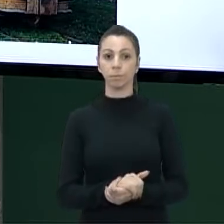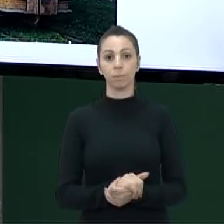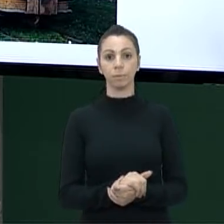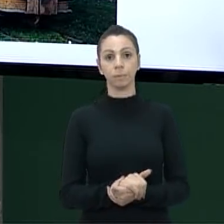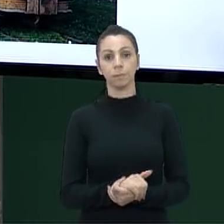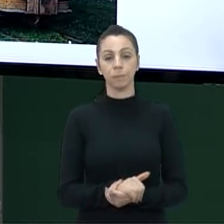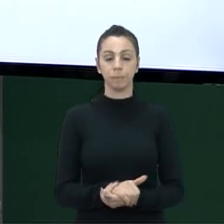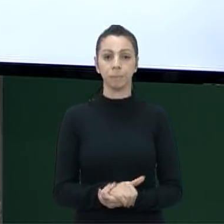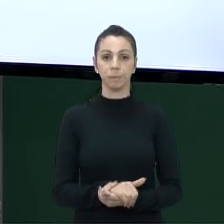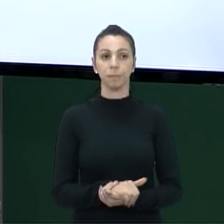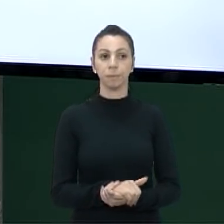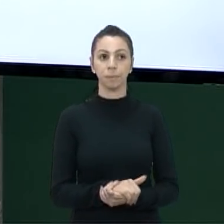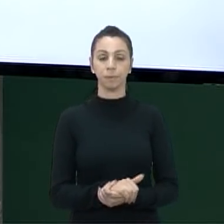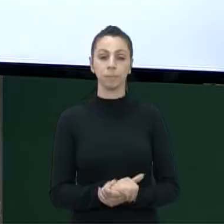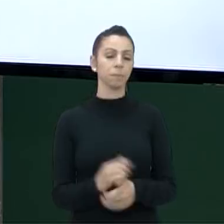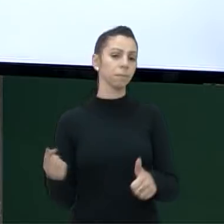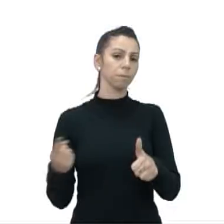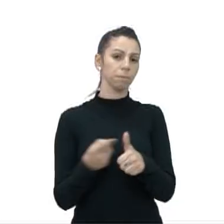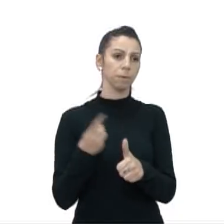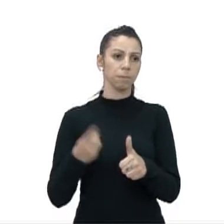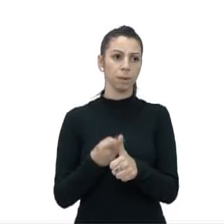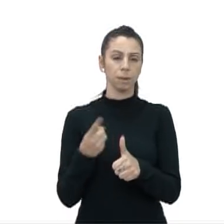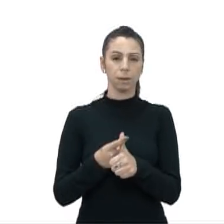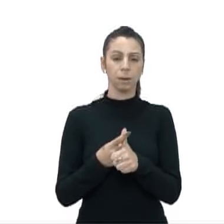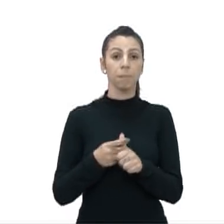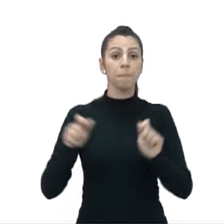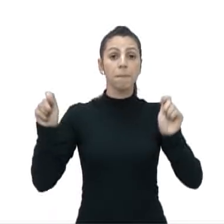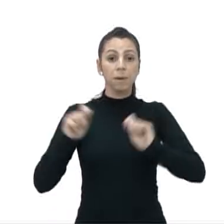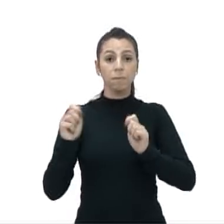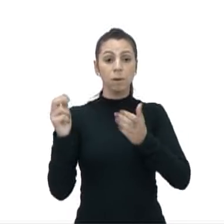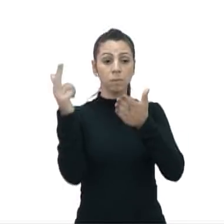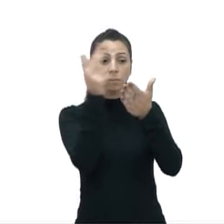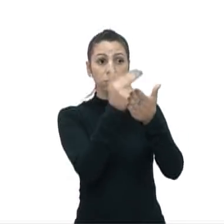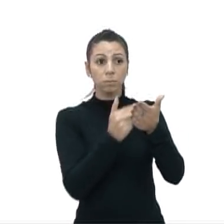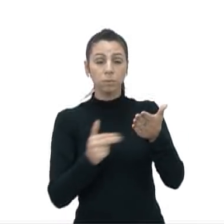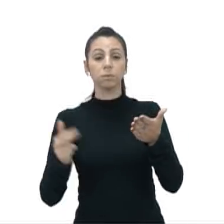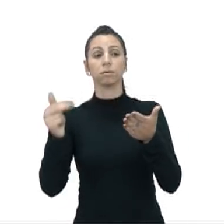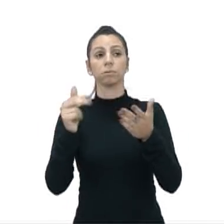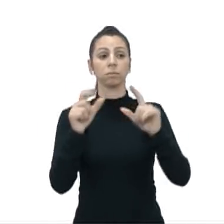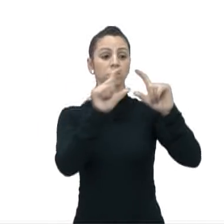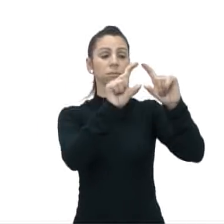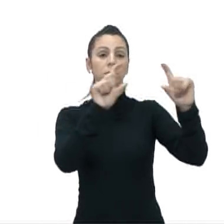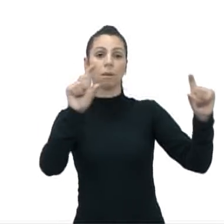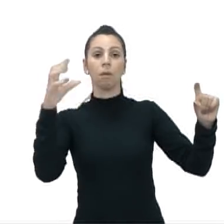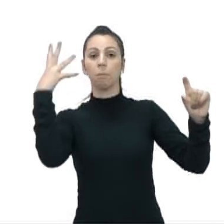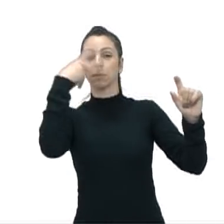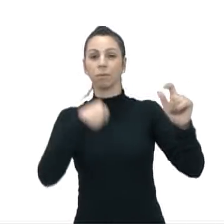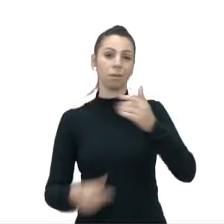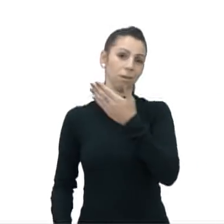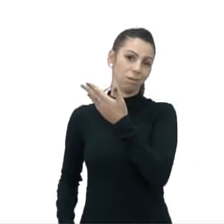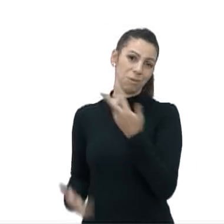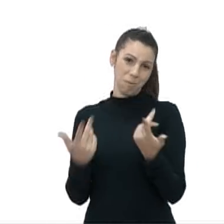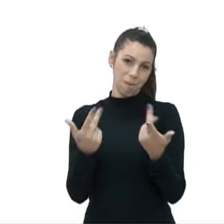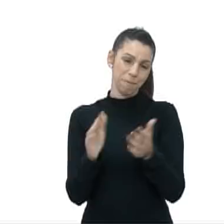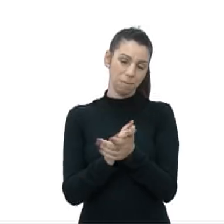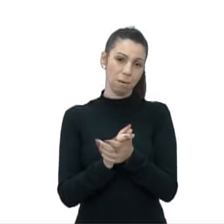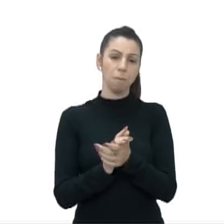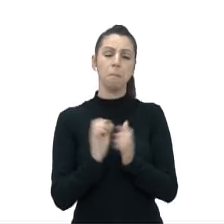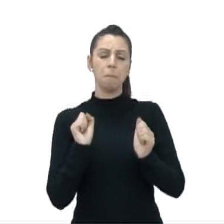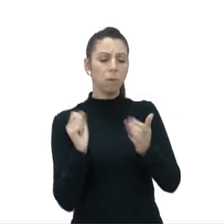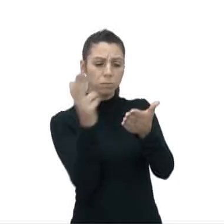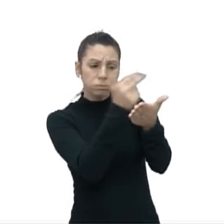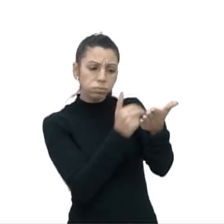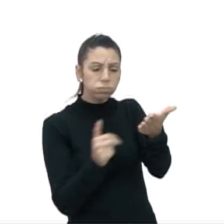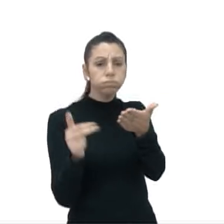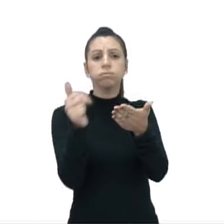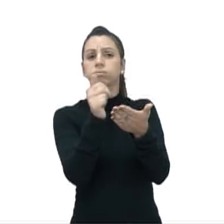lá. Pessoal, primeira coisa, sempre faça um desenho, um esboço, não precisa fazer um desenho bonito que nem esse meu aqui, né? Faz um desenhão lá no